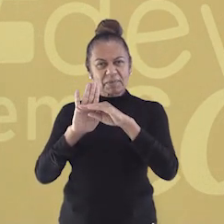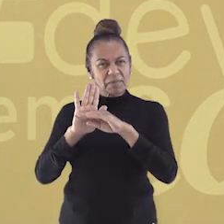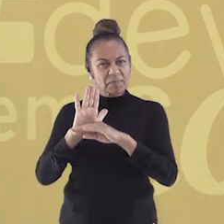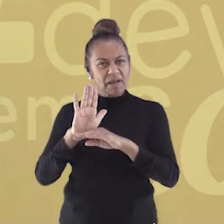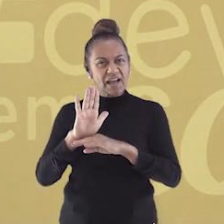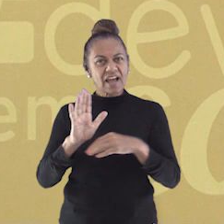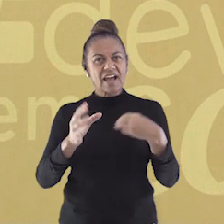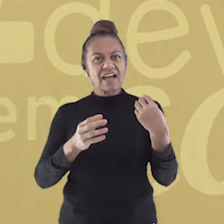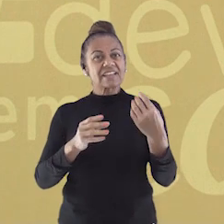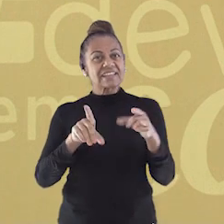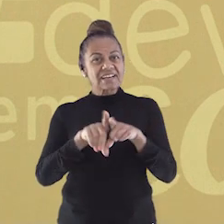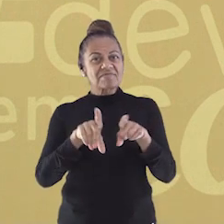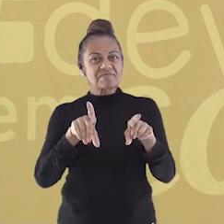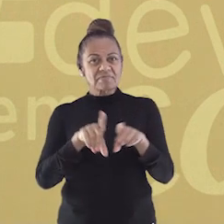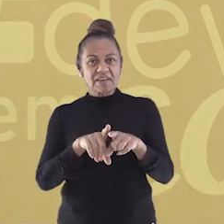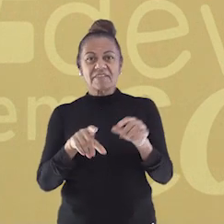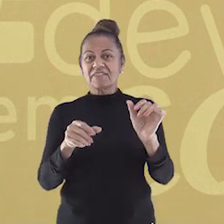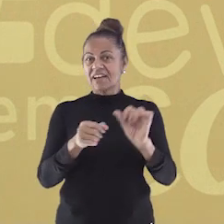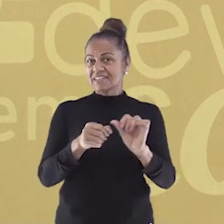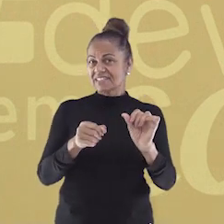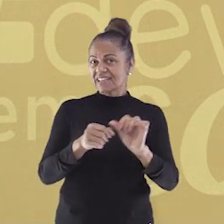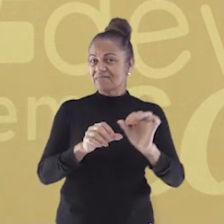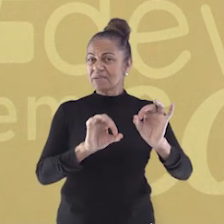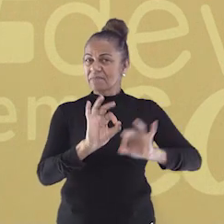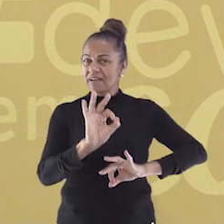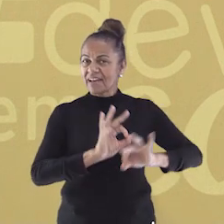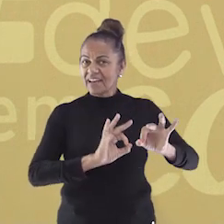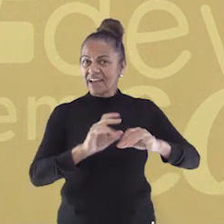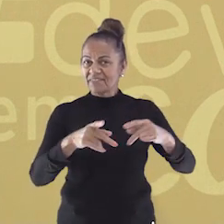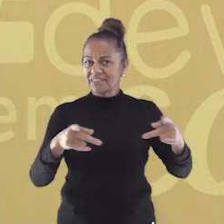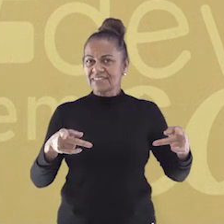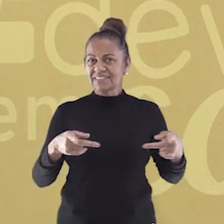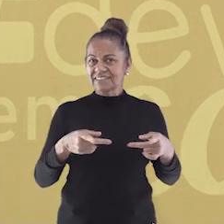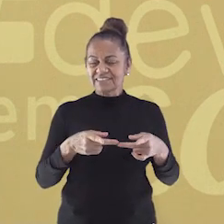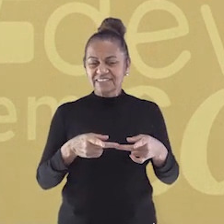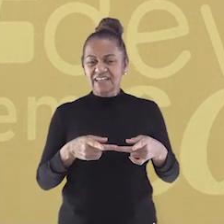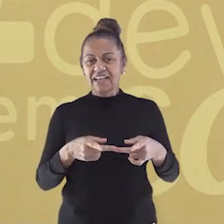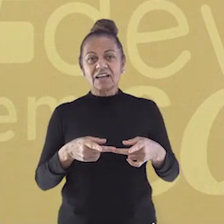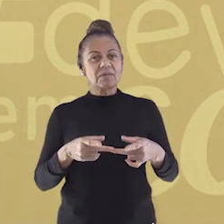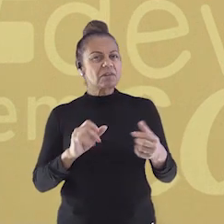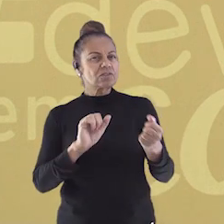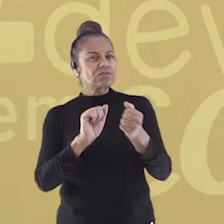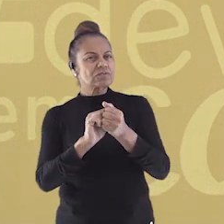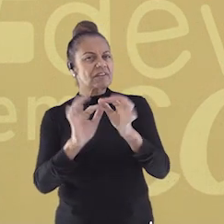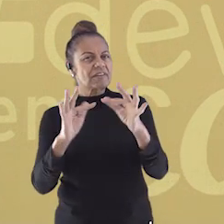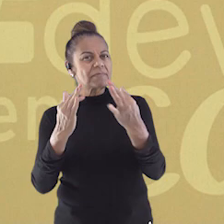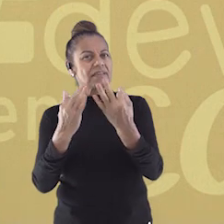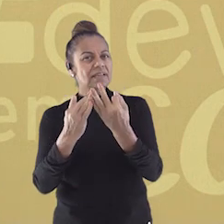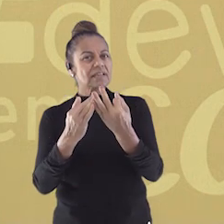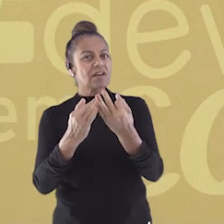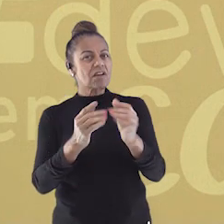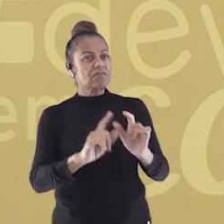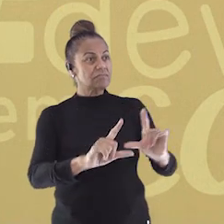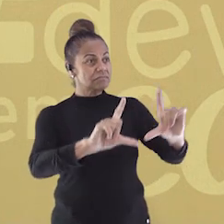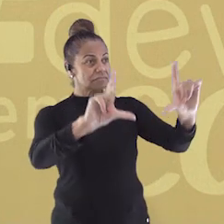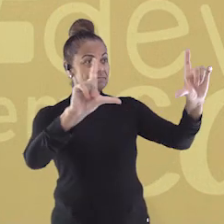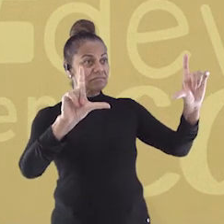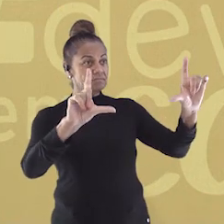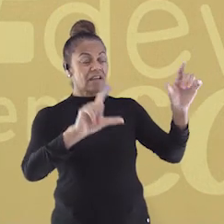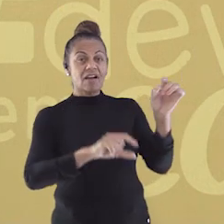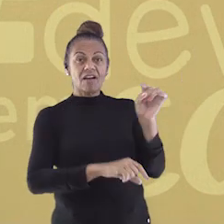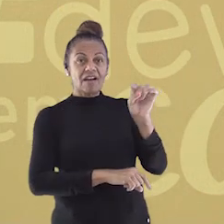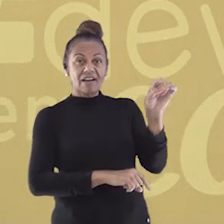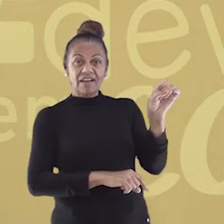família? Então, vou deixar aí na tela a receita por um tempinho, para que você possa anotar ou tirar uma foto